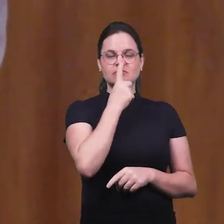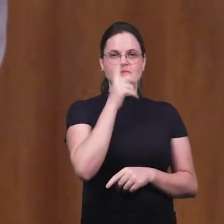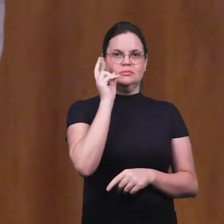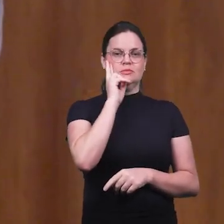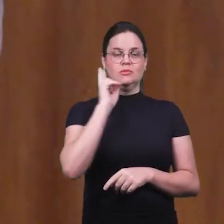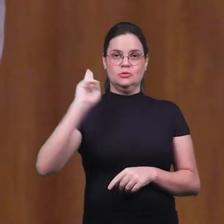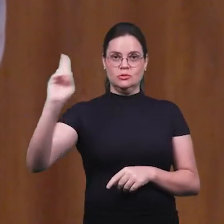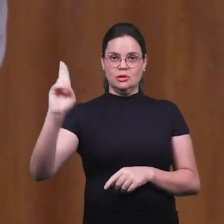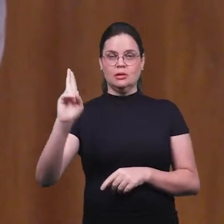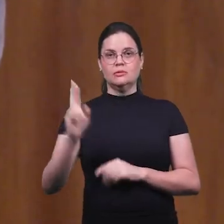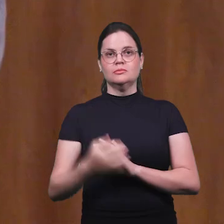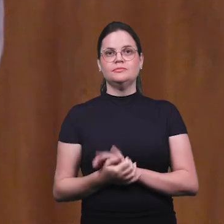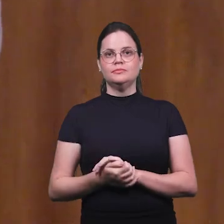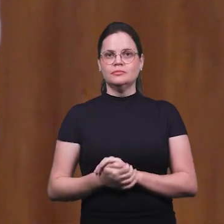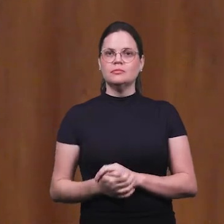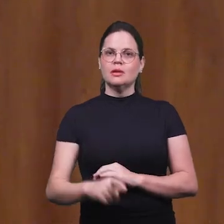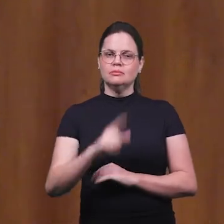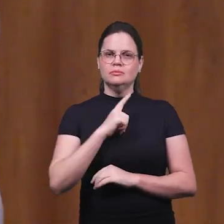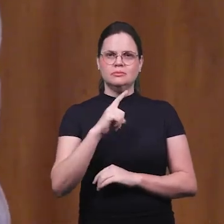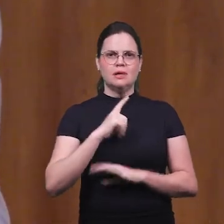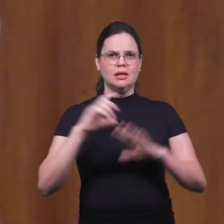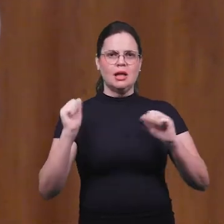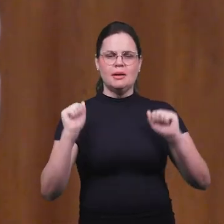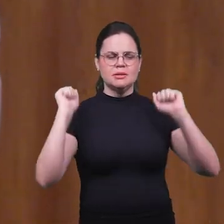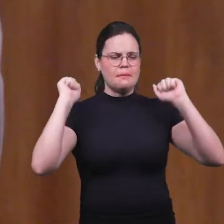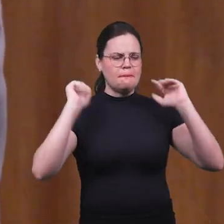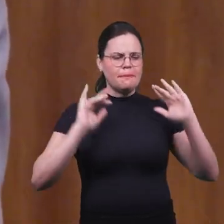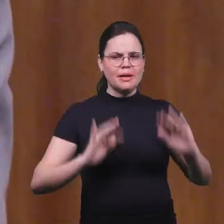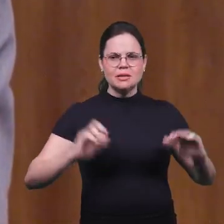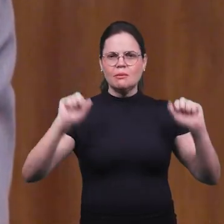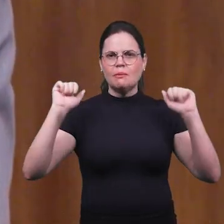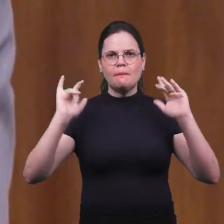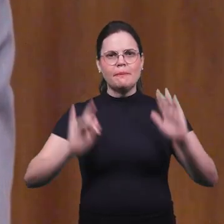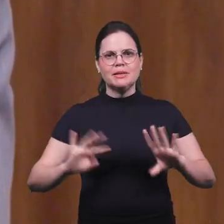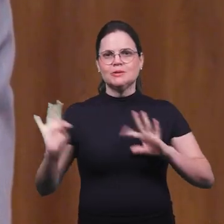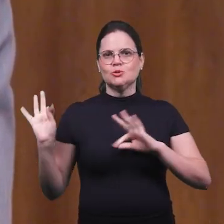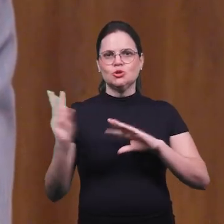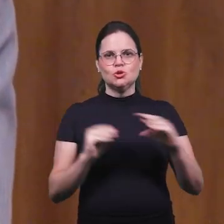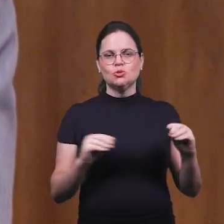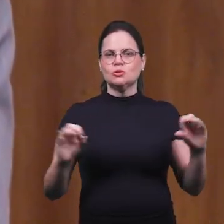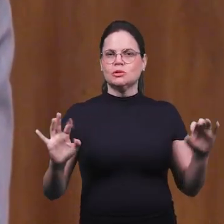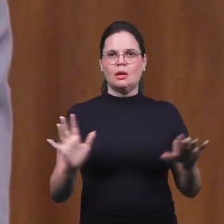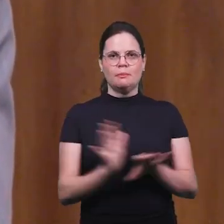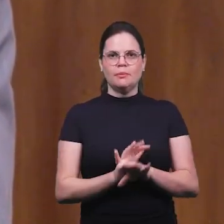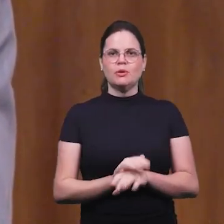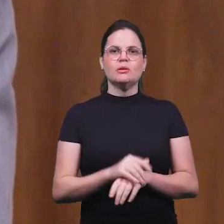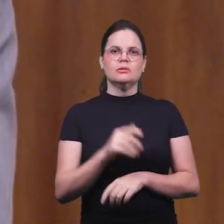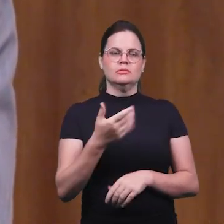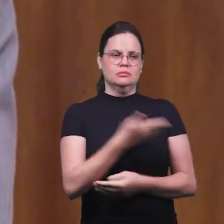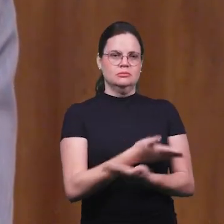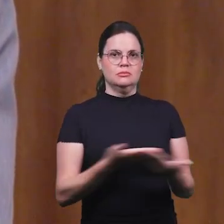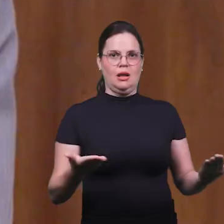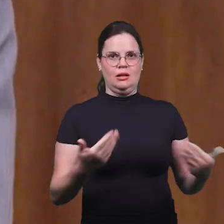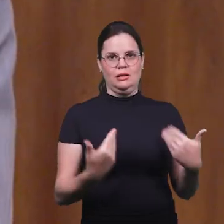ainda têm, e usufruem de tudo aquilo que o Senhor ele tem separado, né, para os seus